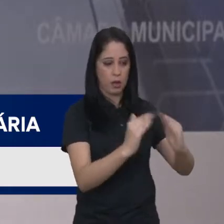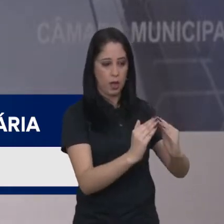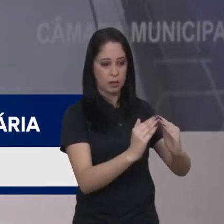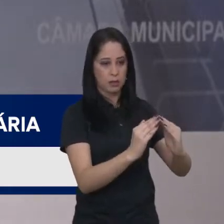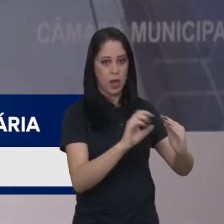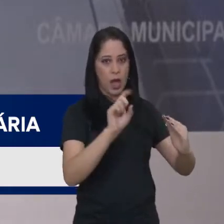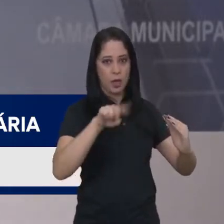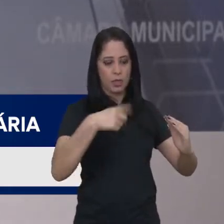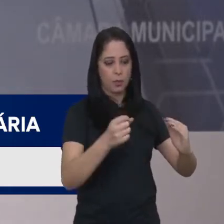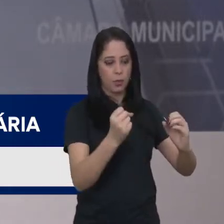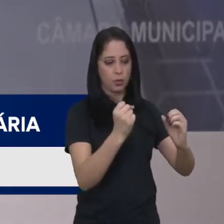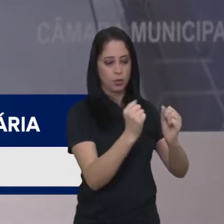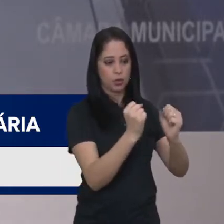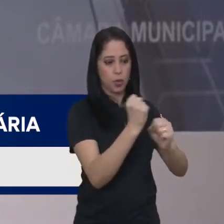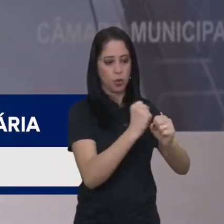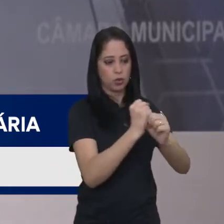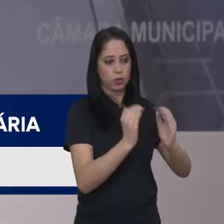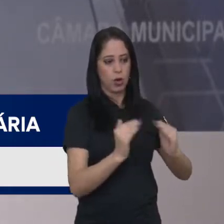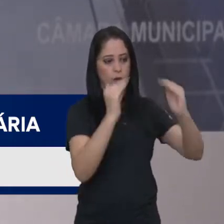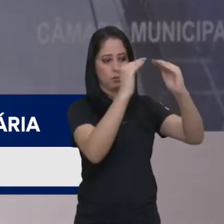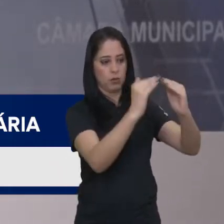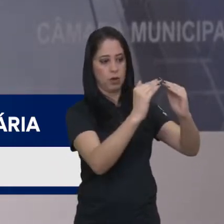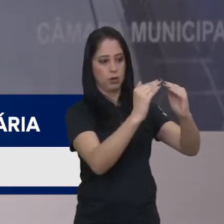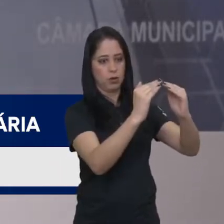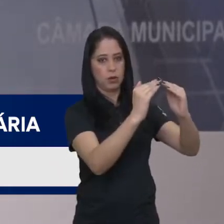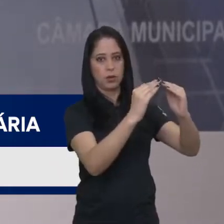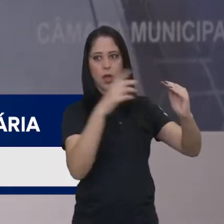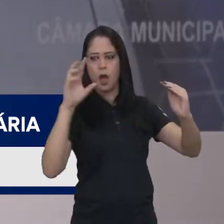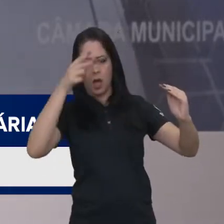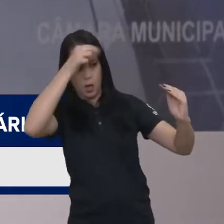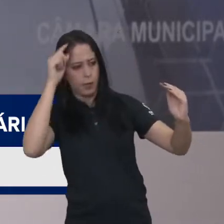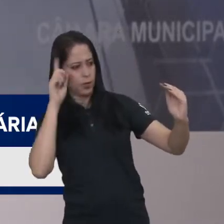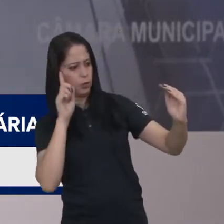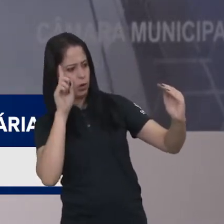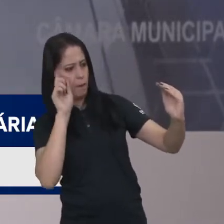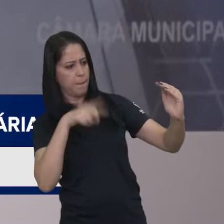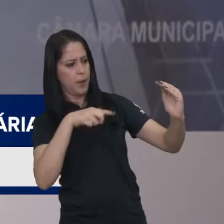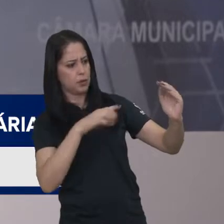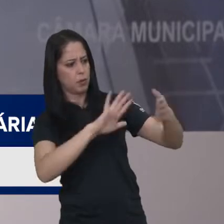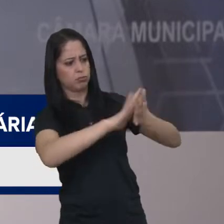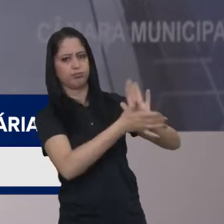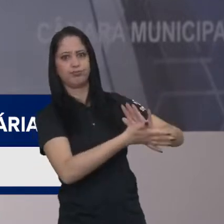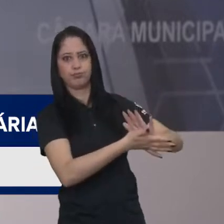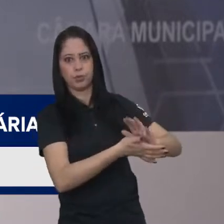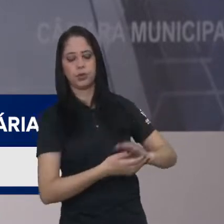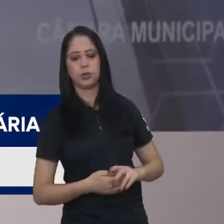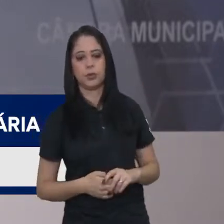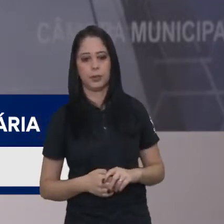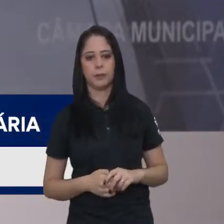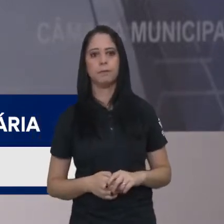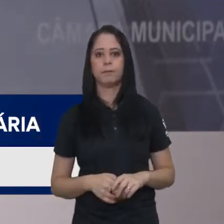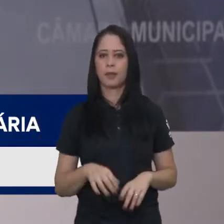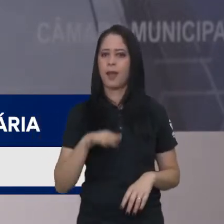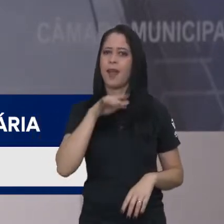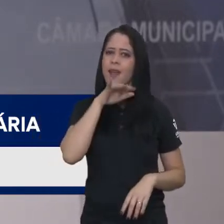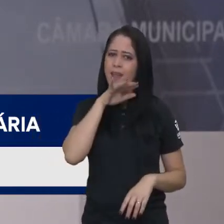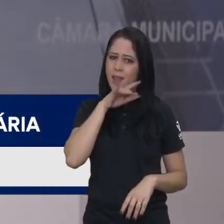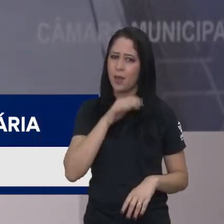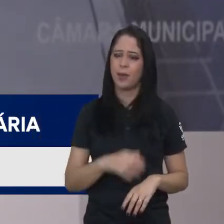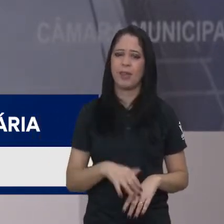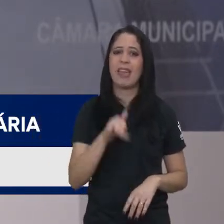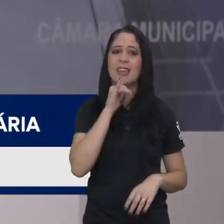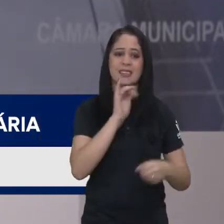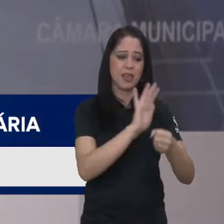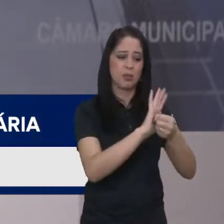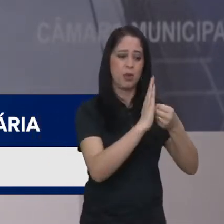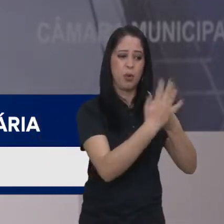demolição da casa toda. E isso tem sido sentenciado dessa forma. E é muito ruim, gente. Olha, um bairro ficar